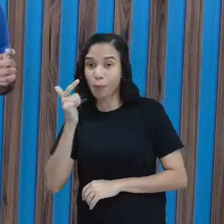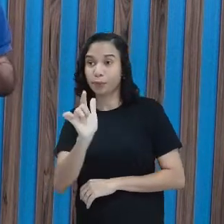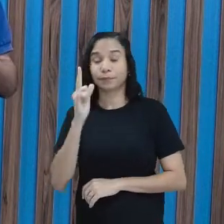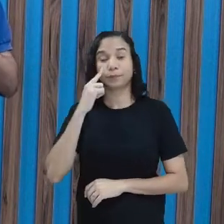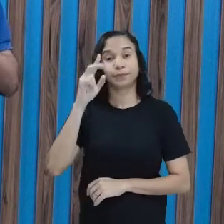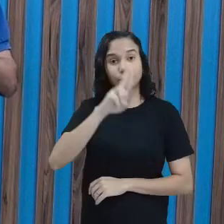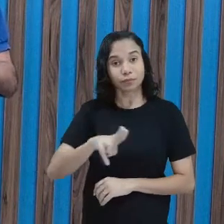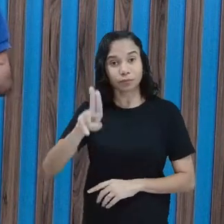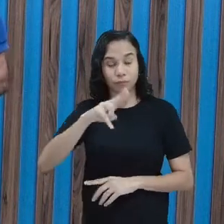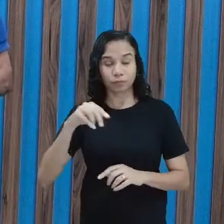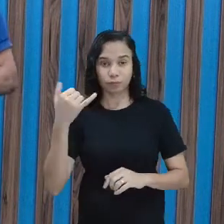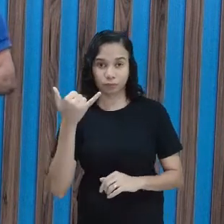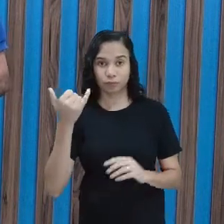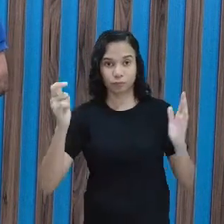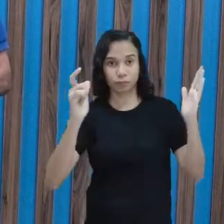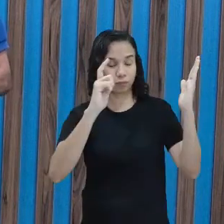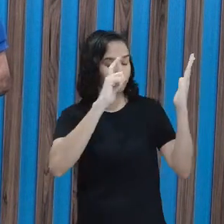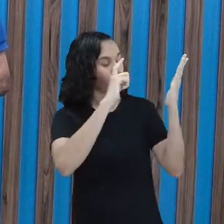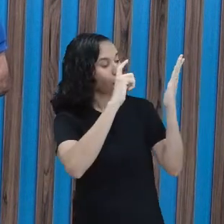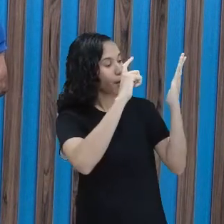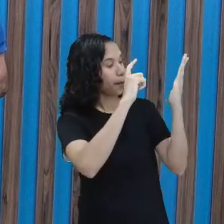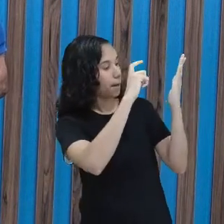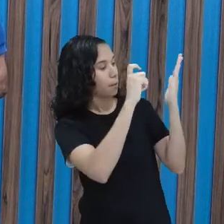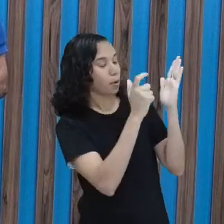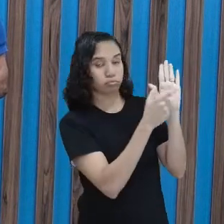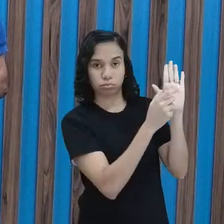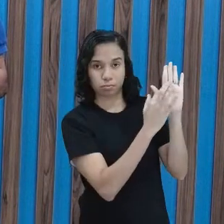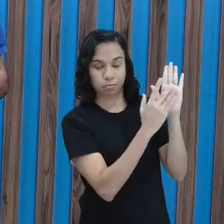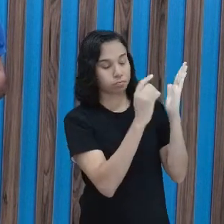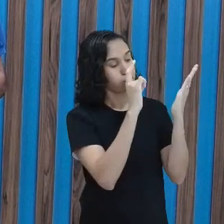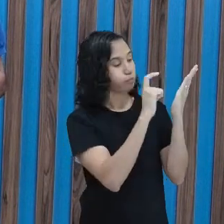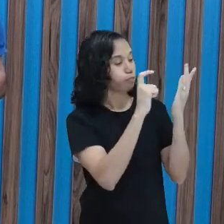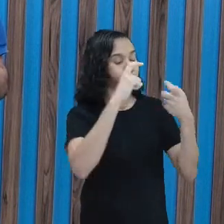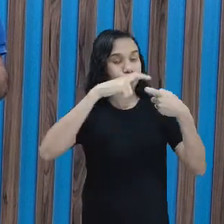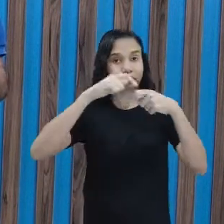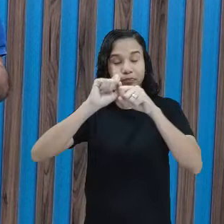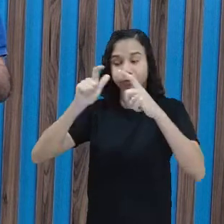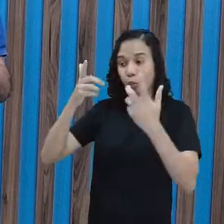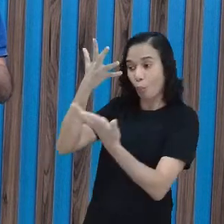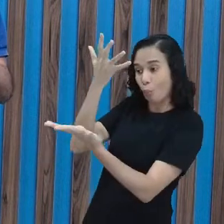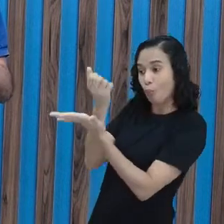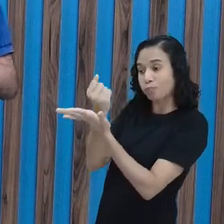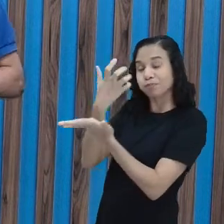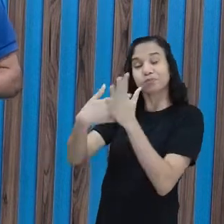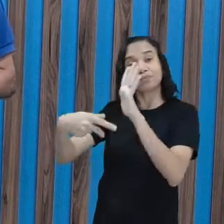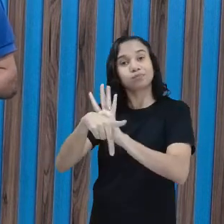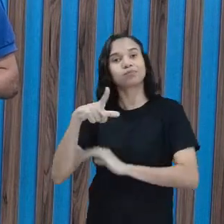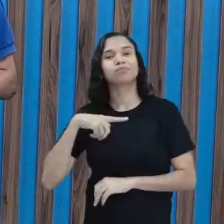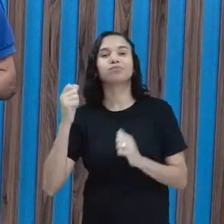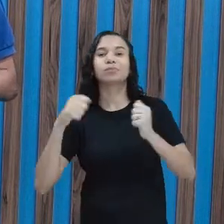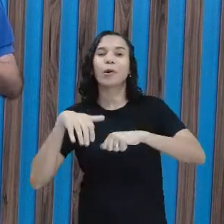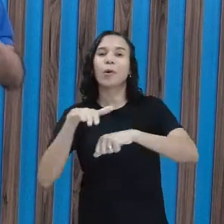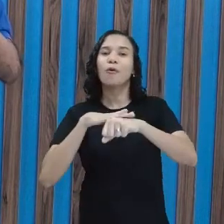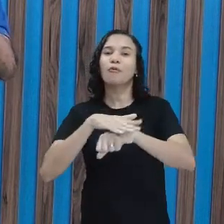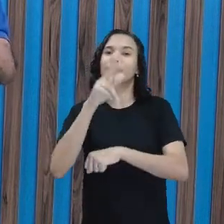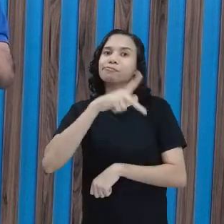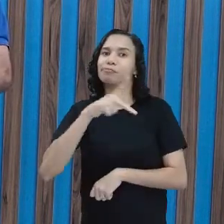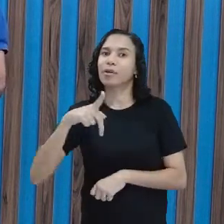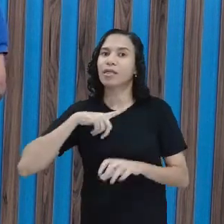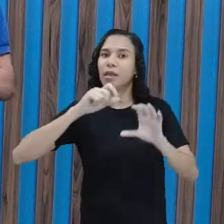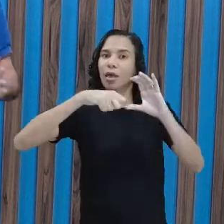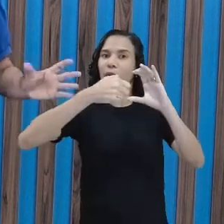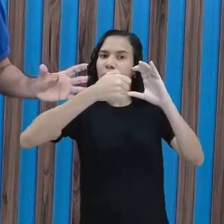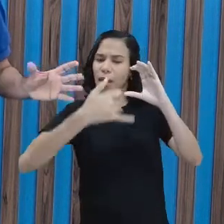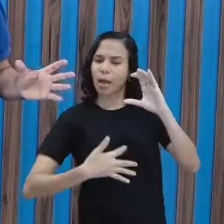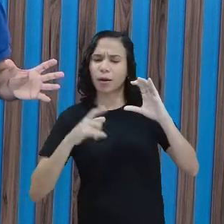ó, colocar a câmera no QR Code aí que está presente. Isso, e vai conseguir baixar aí e conversar com o Ricardinho. Lá tem uma playlist de